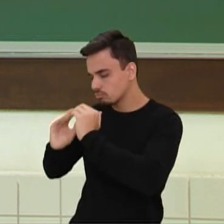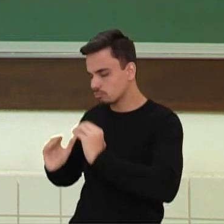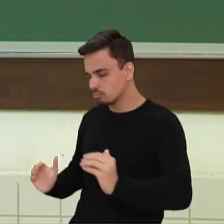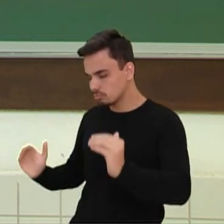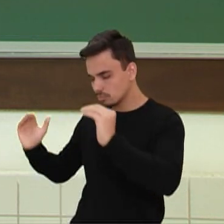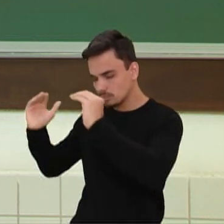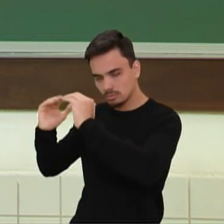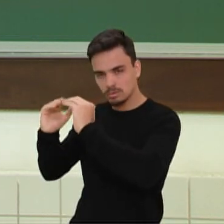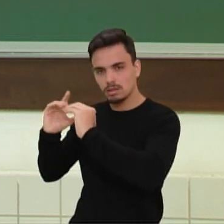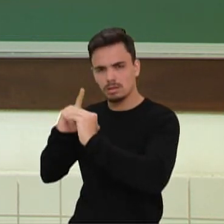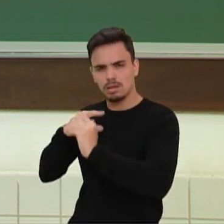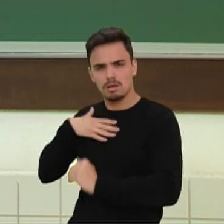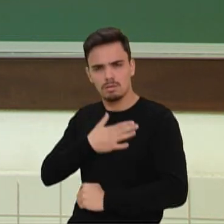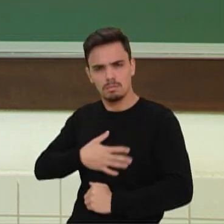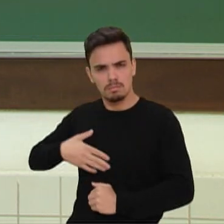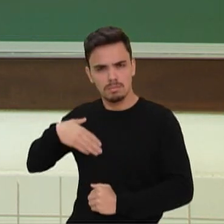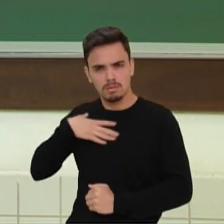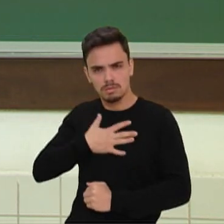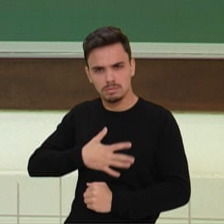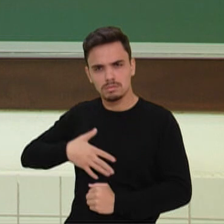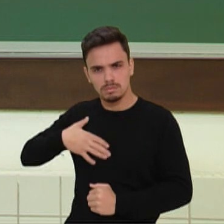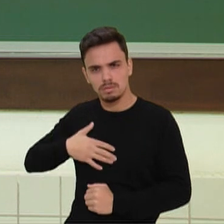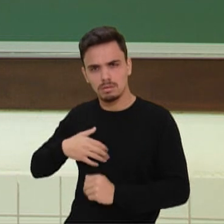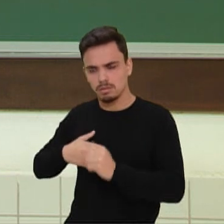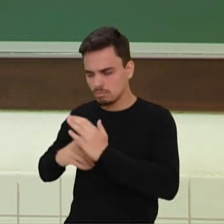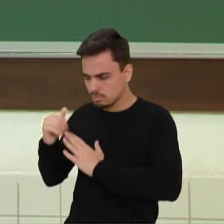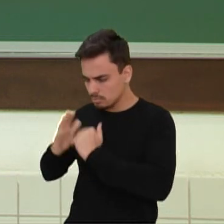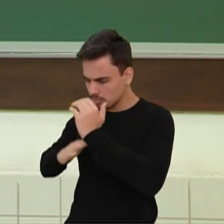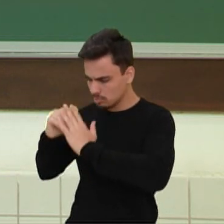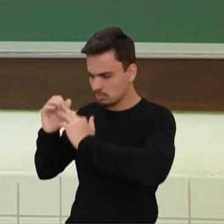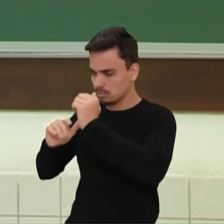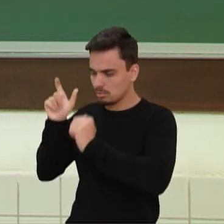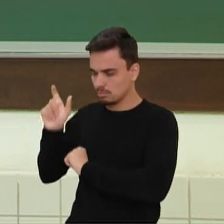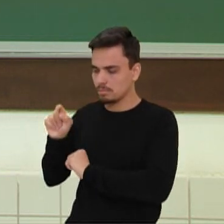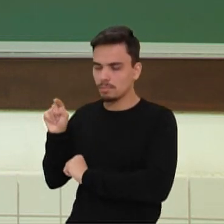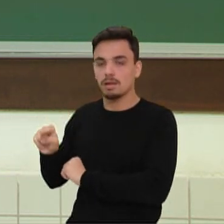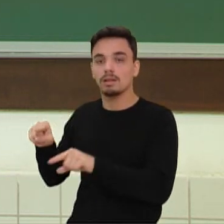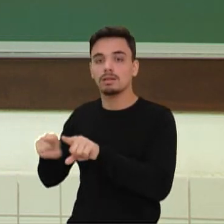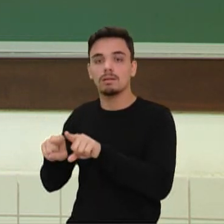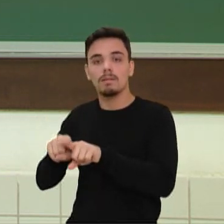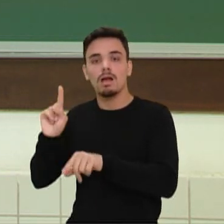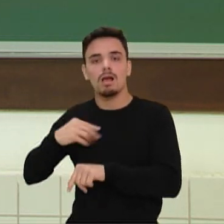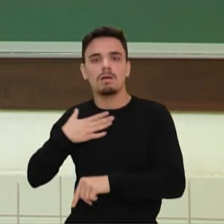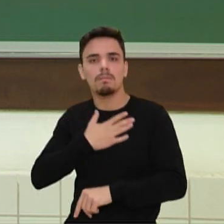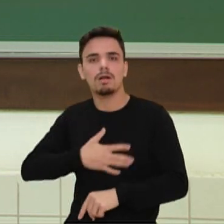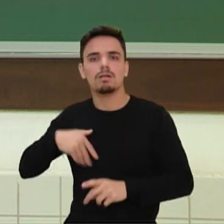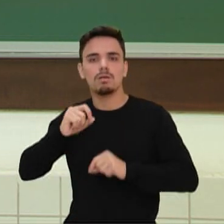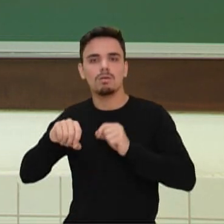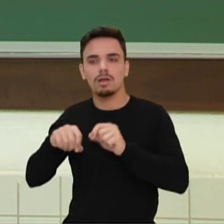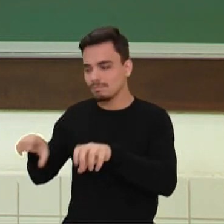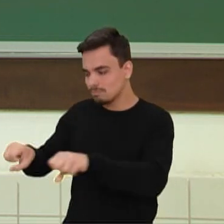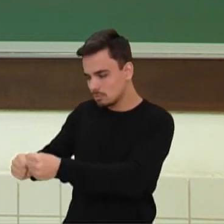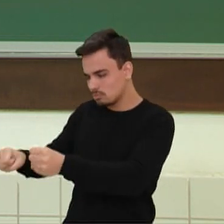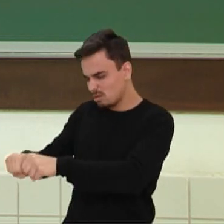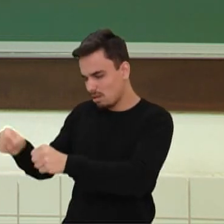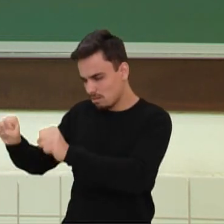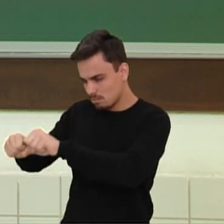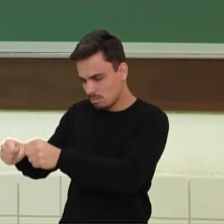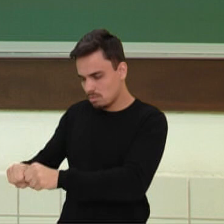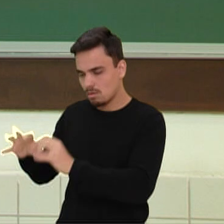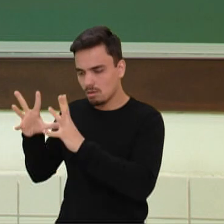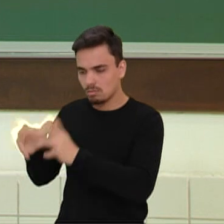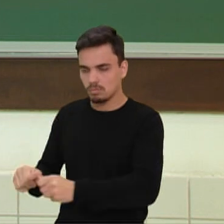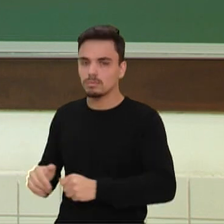isso é prazeroso para ela, construir algo, elaborar algo. Mas também é prazeroso para ela destruir aquilo